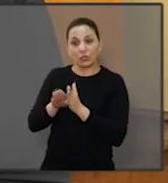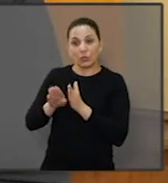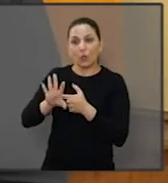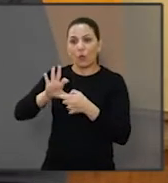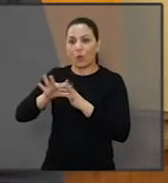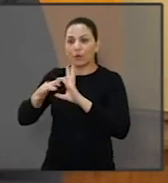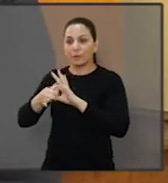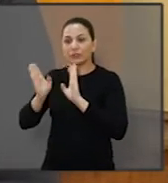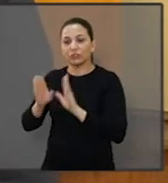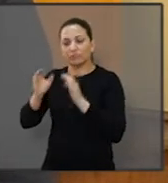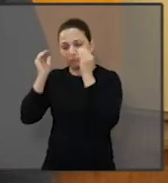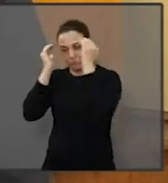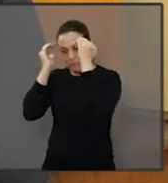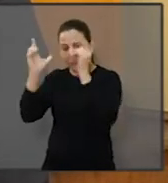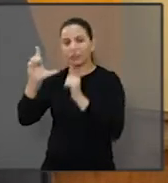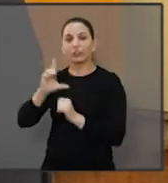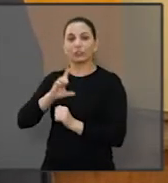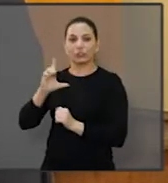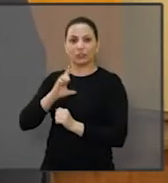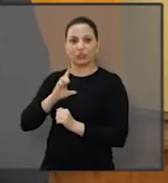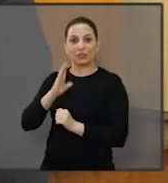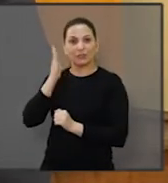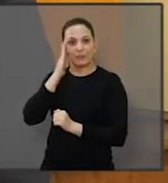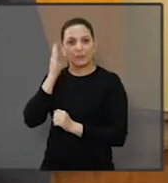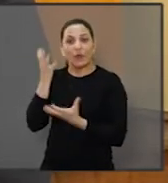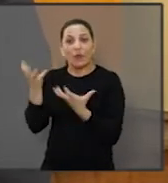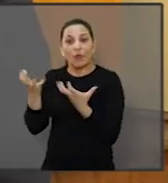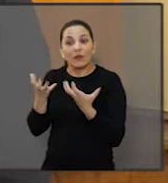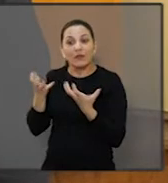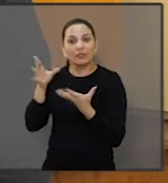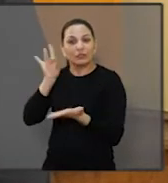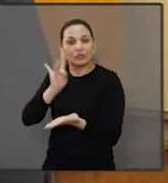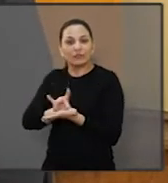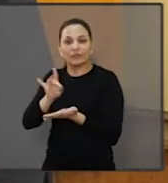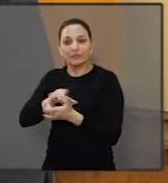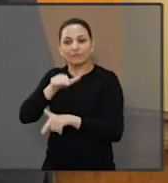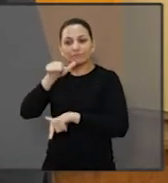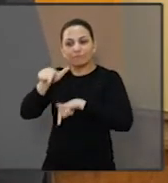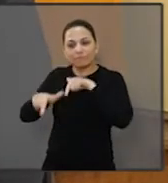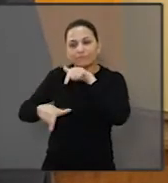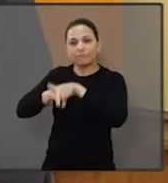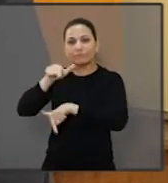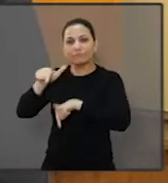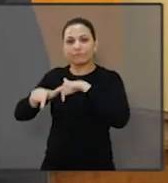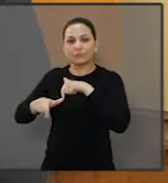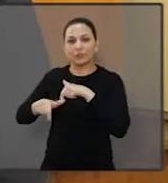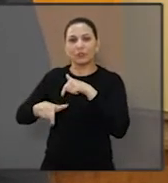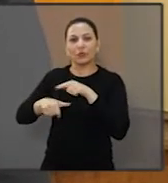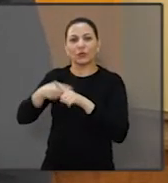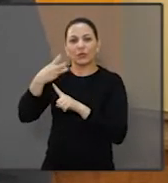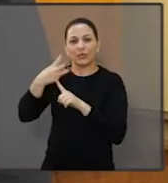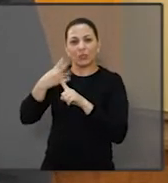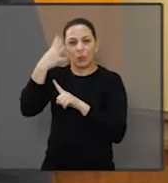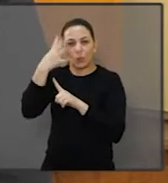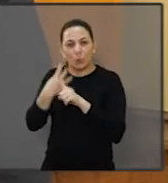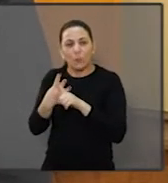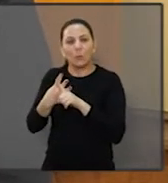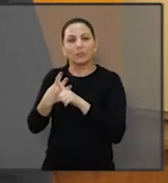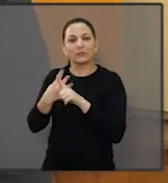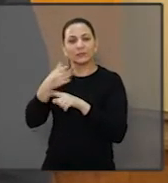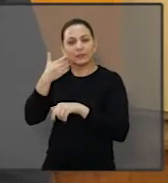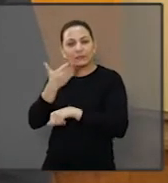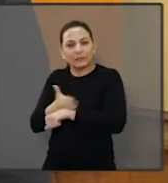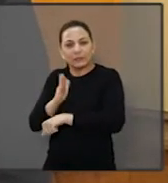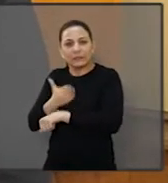chegou nessa Olimpíada já respeitada, né? A gente já sabia o que a gente queria, nós treinamos muito, a gente ficou 3, 4